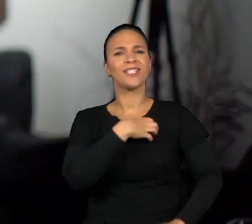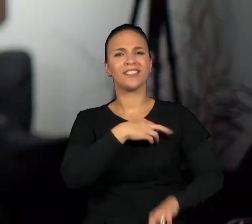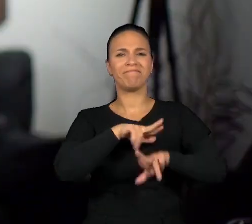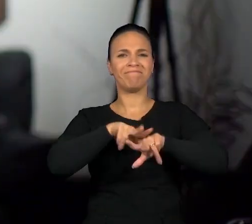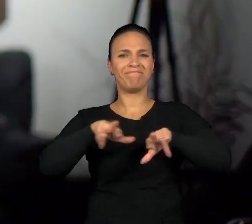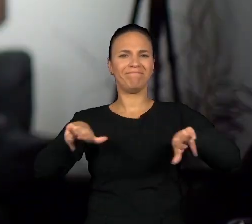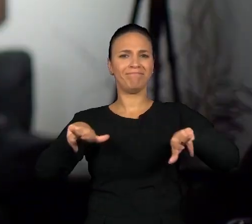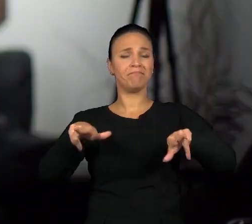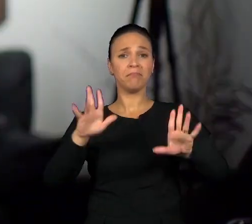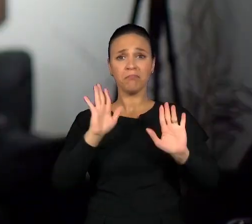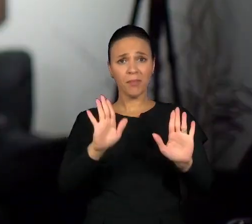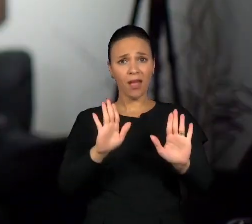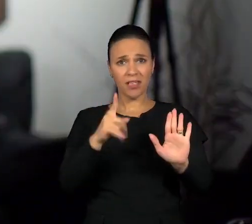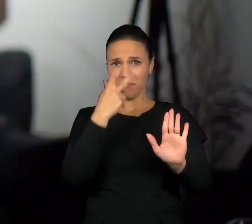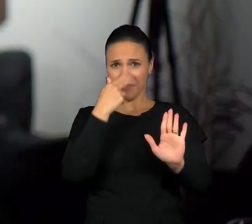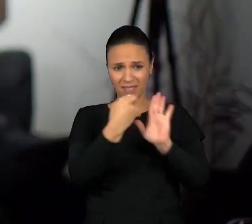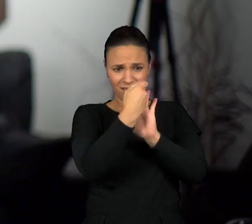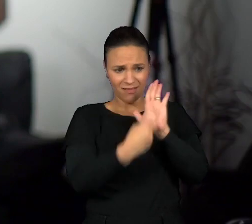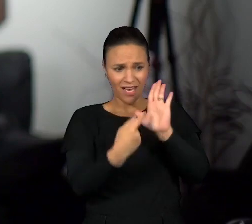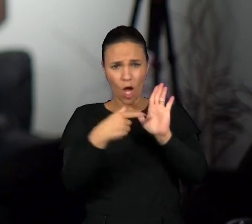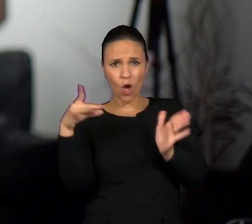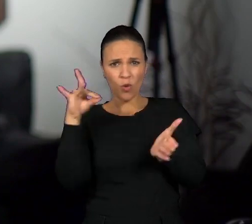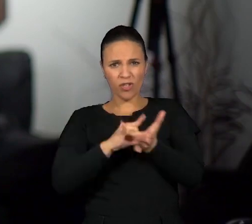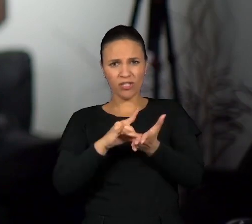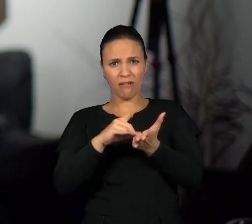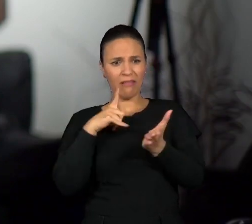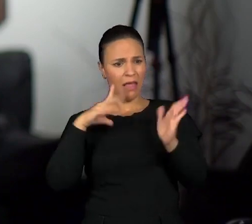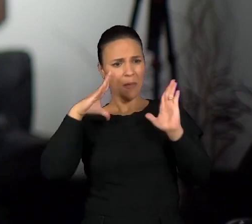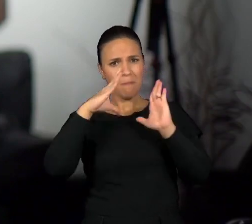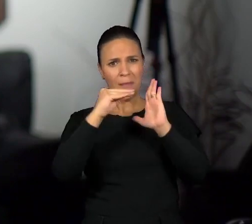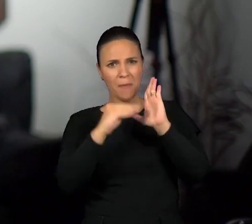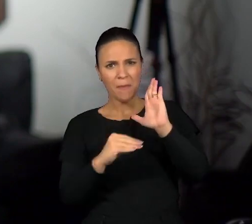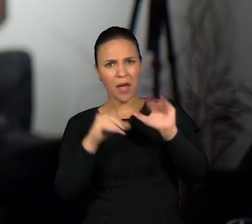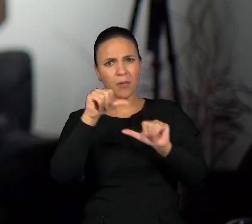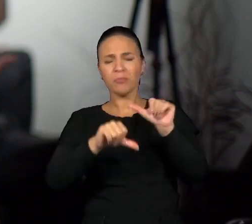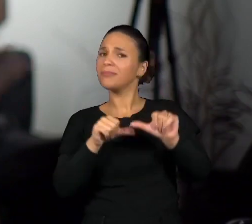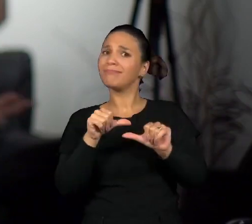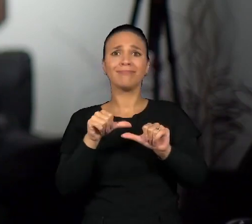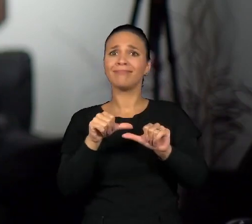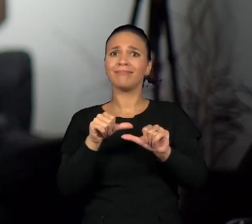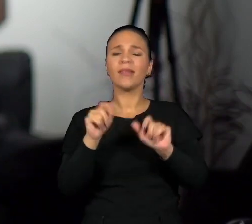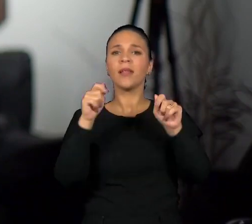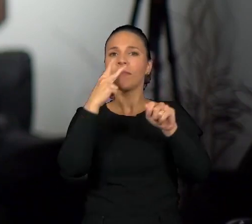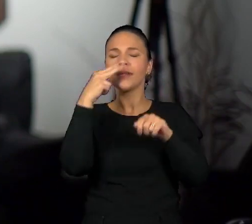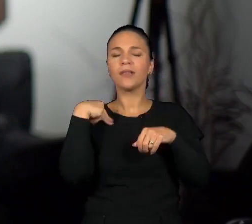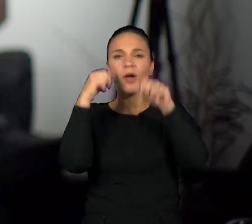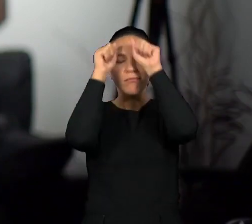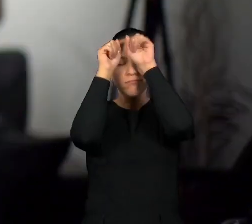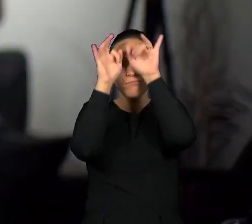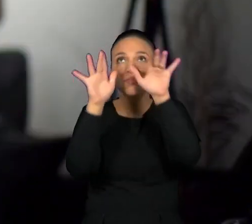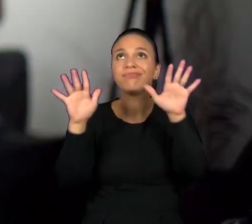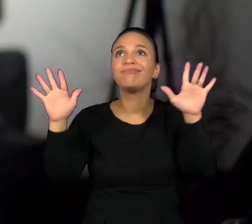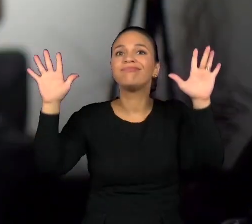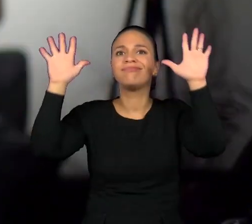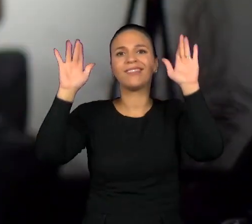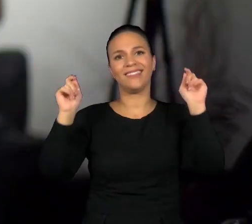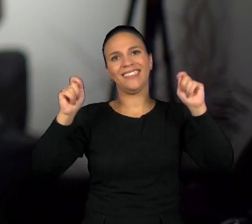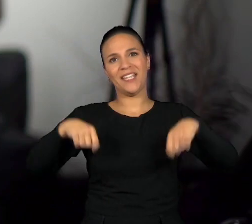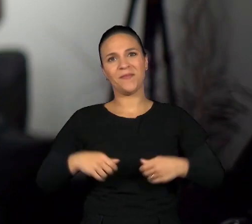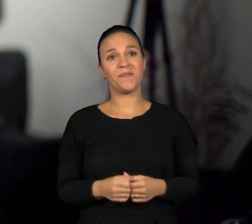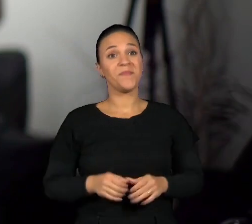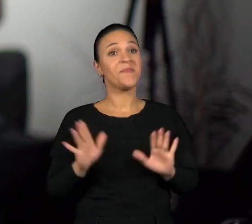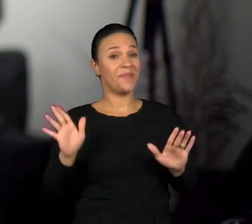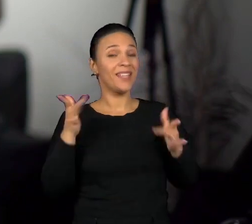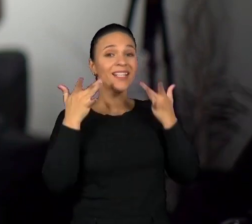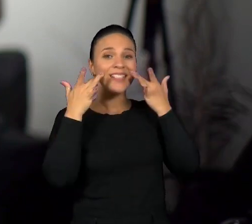não altera a versão anterior. Muito pelo contrário, isso, né, expande o nosso imaginário. A nossa peça, no geral, é